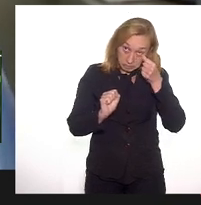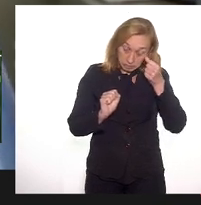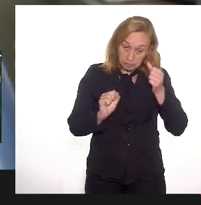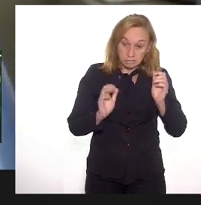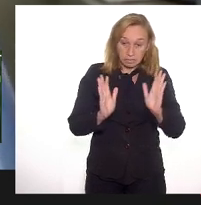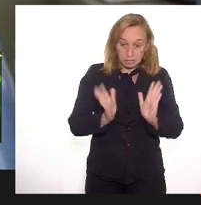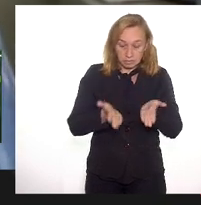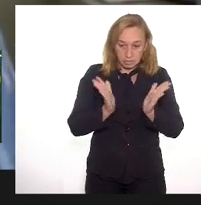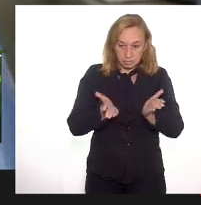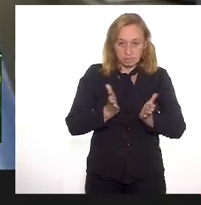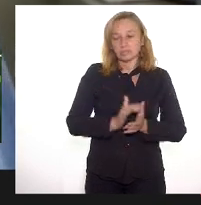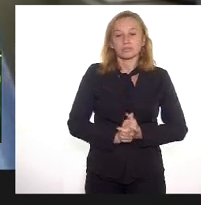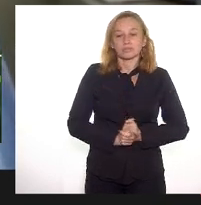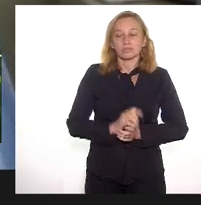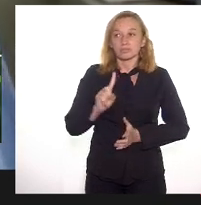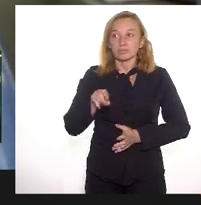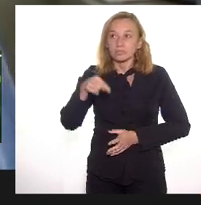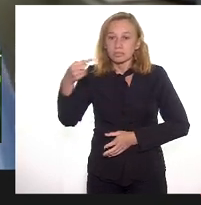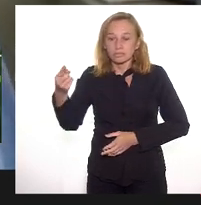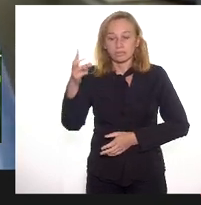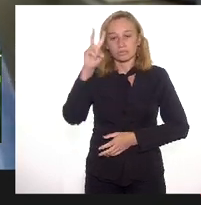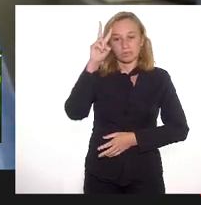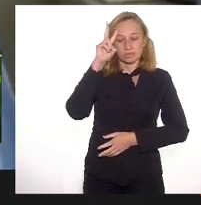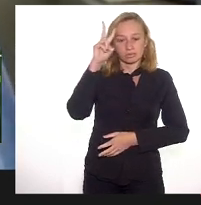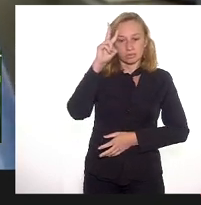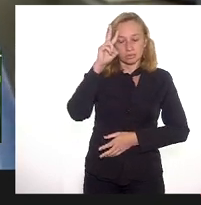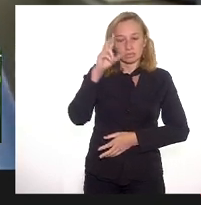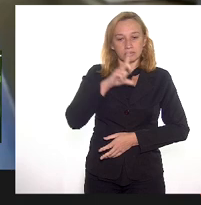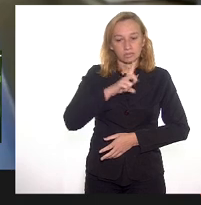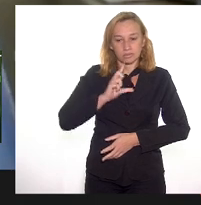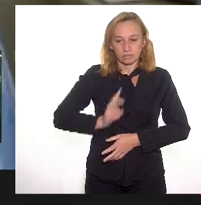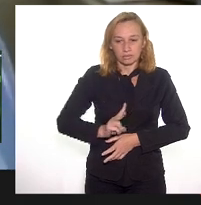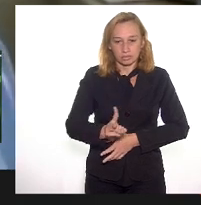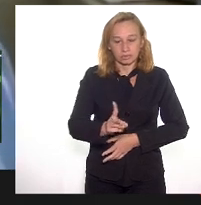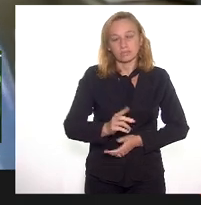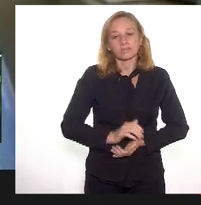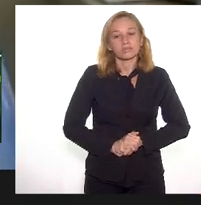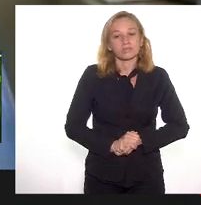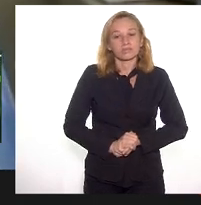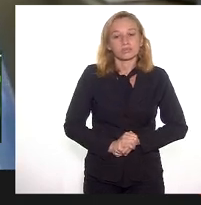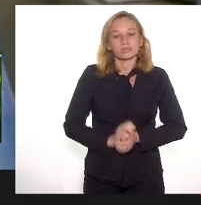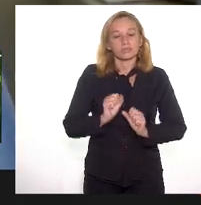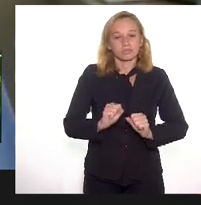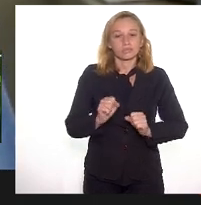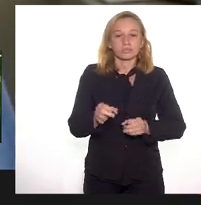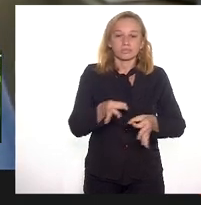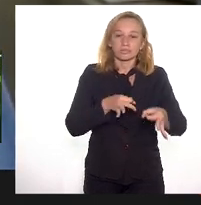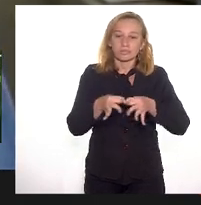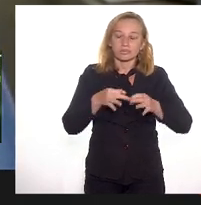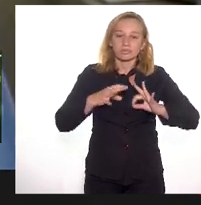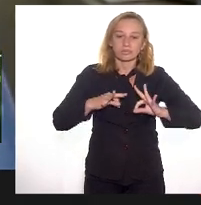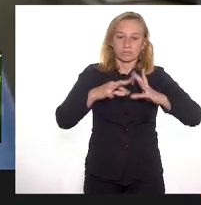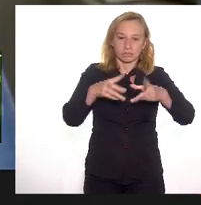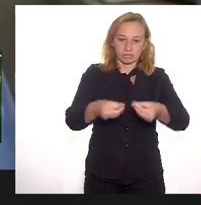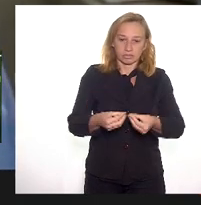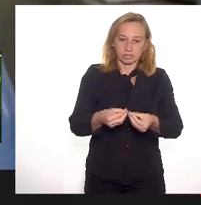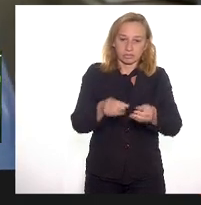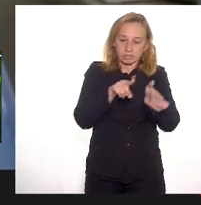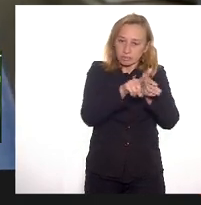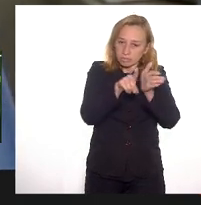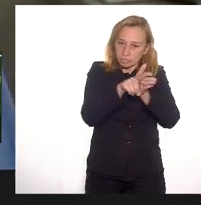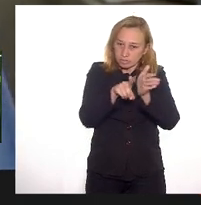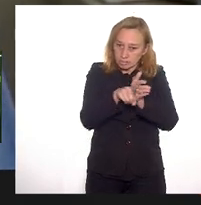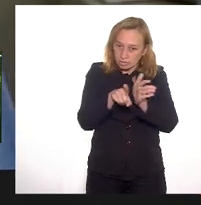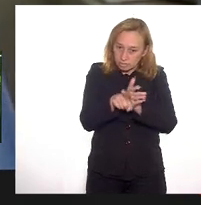hoje e da próxima, porque é uma continuidade, possam preparar todas as